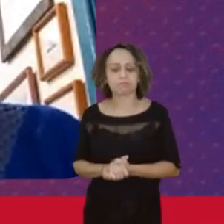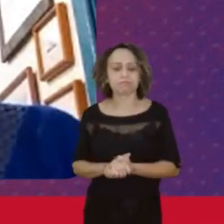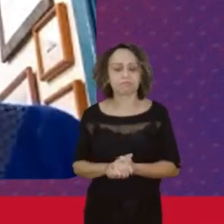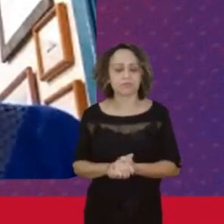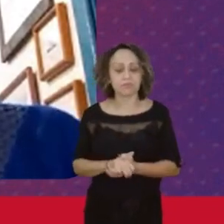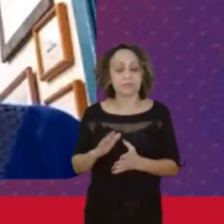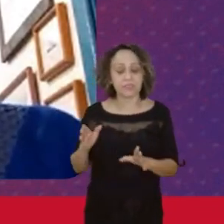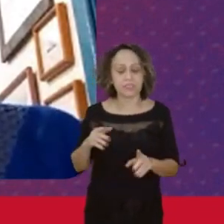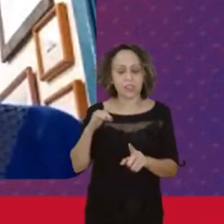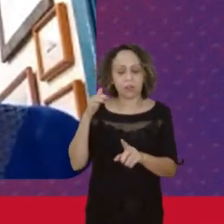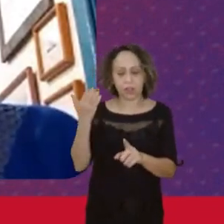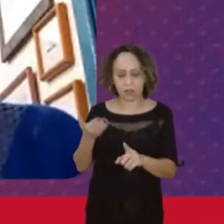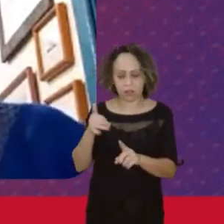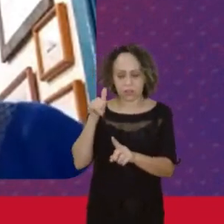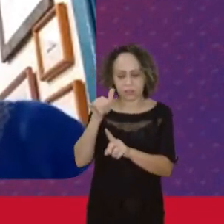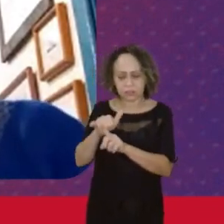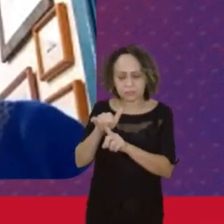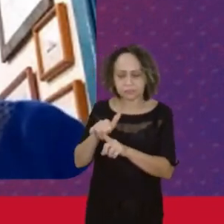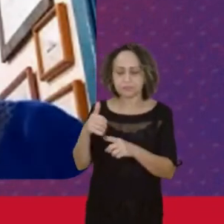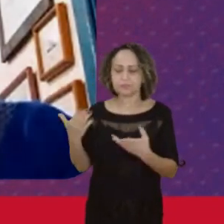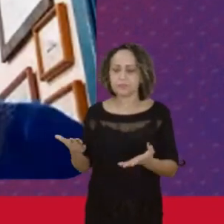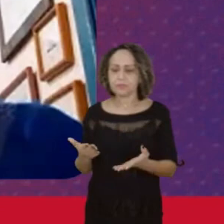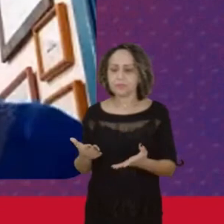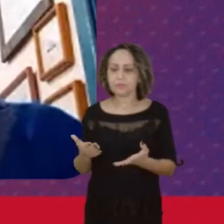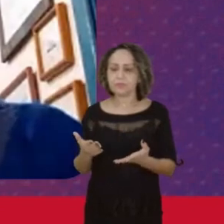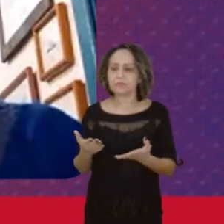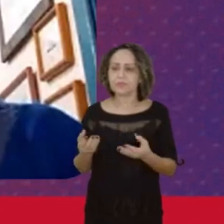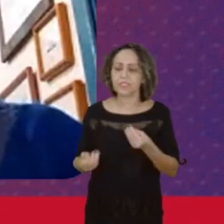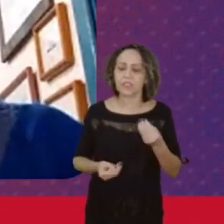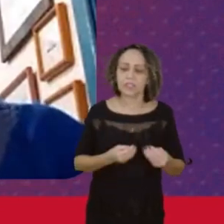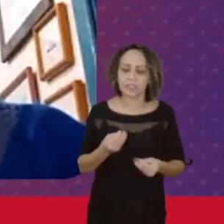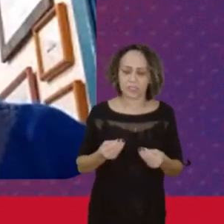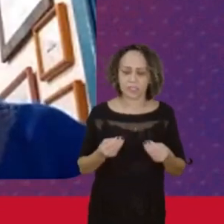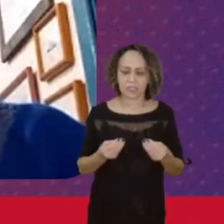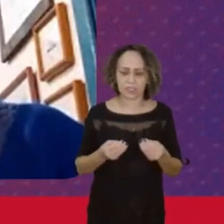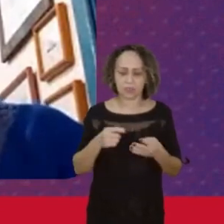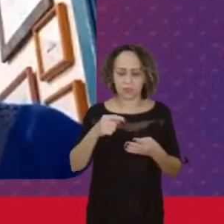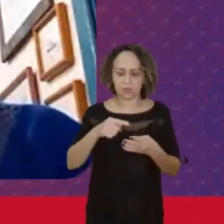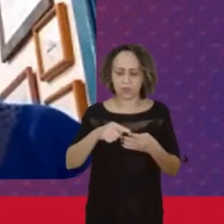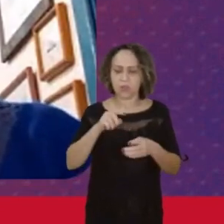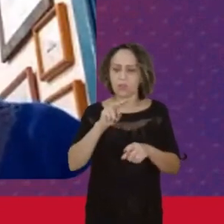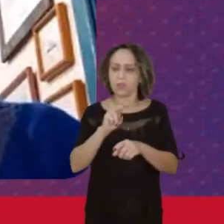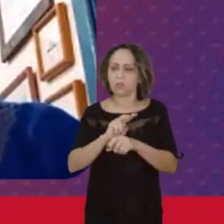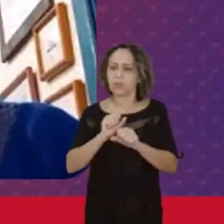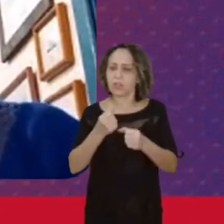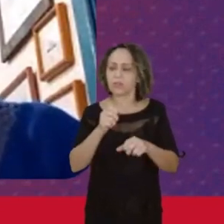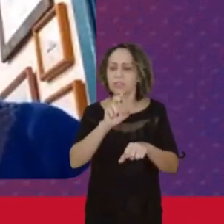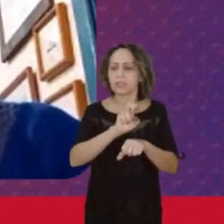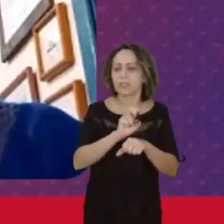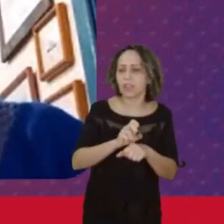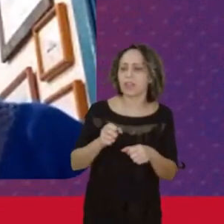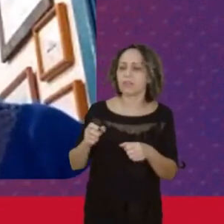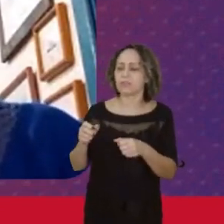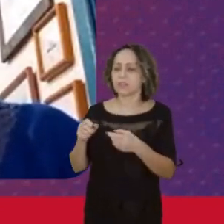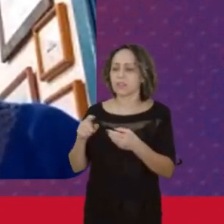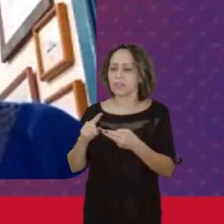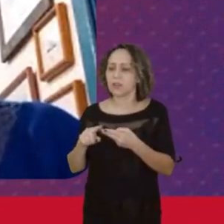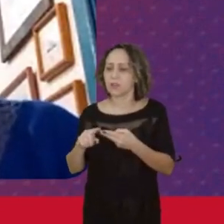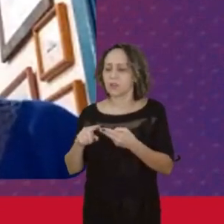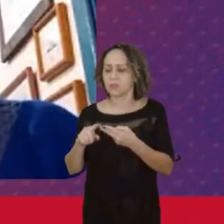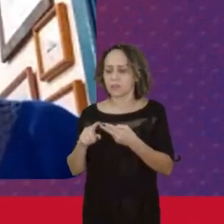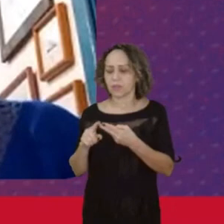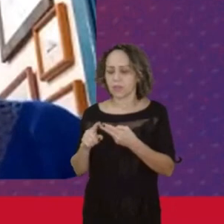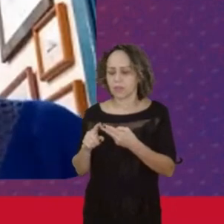essas são as bases, são os pilares dos primeiros grupos ou agrupamentos que se tornam de mulheres